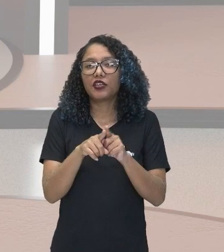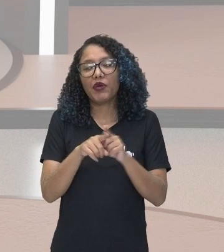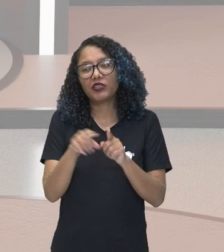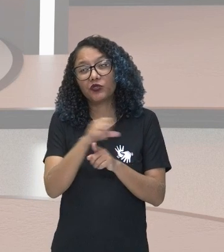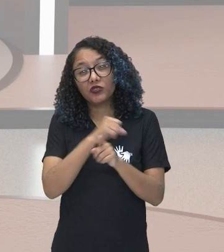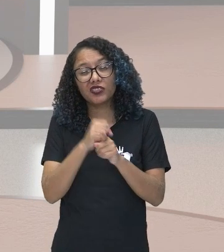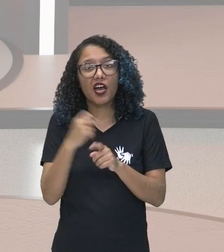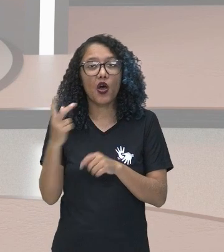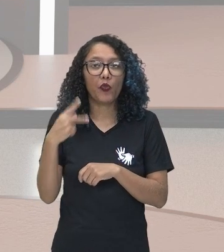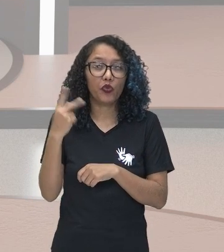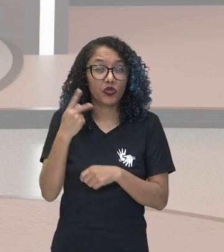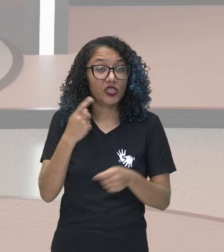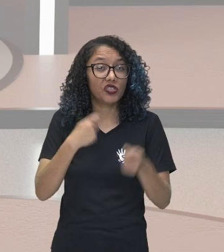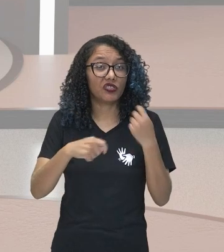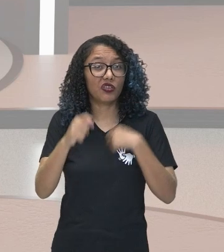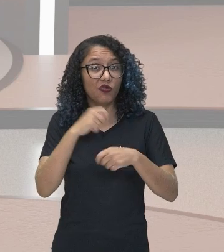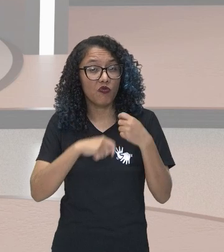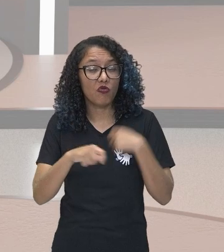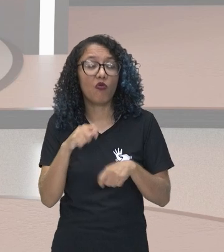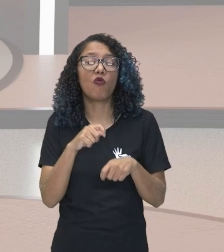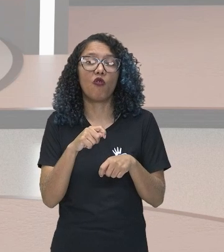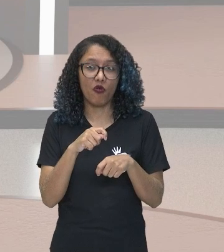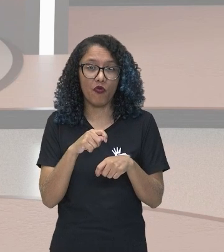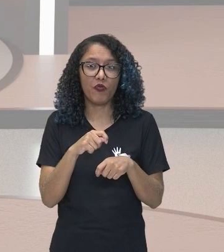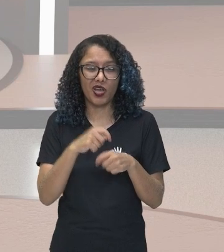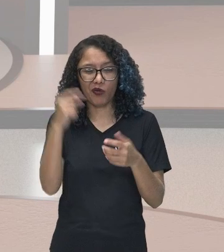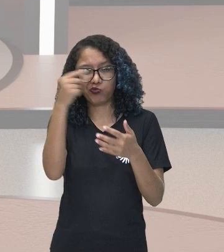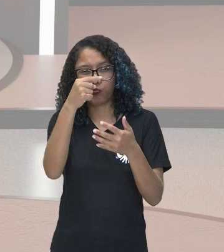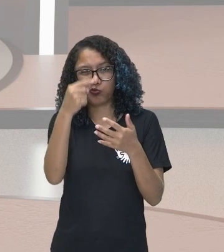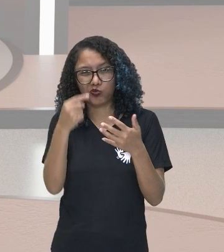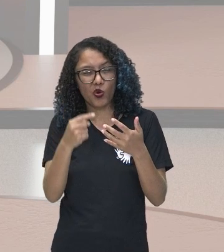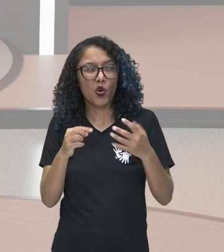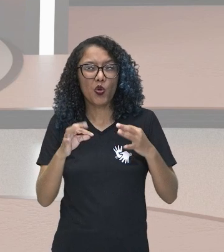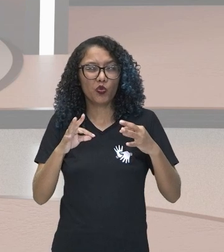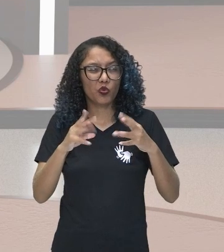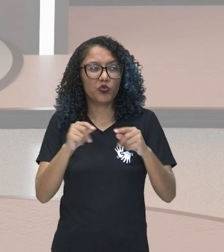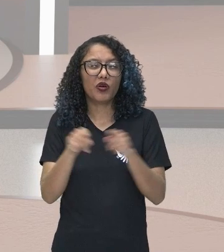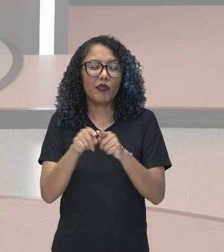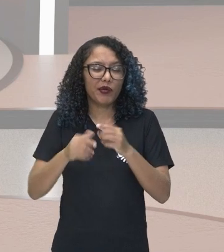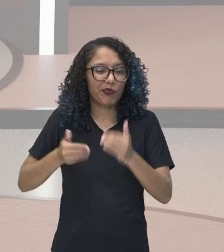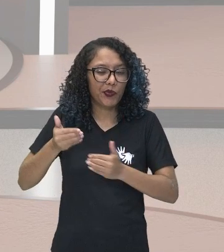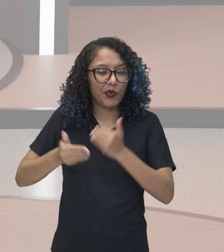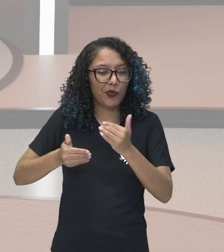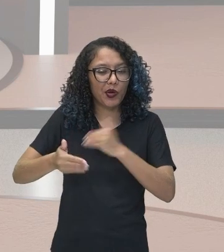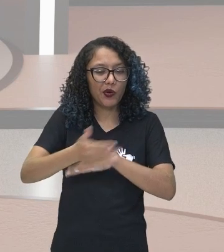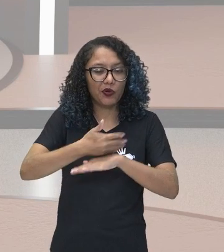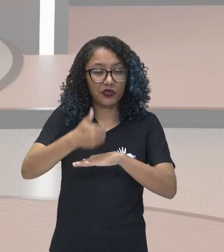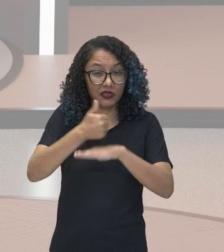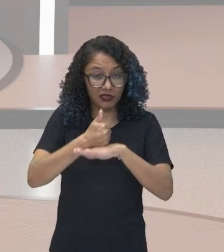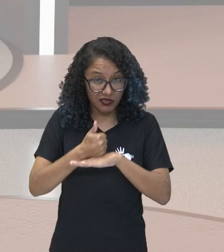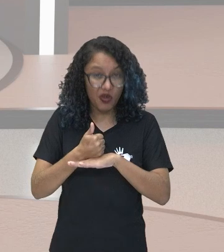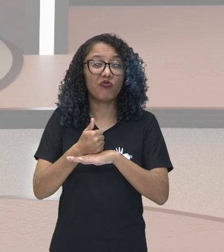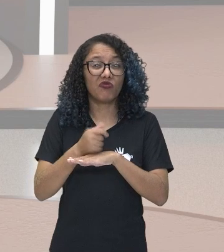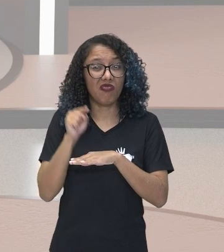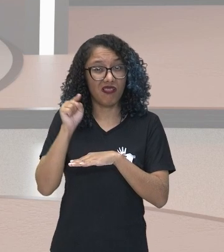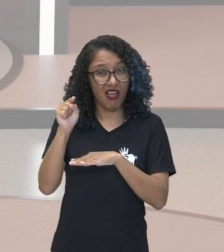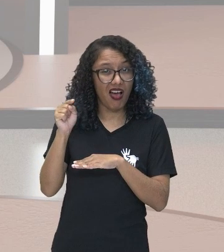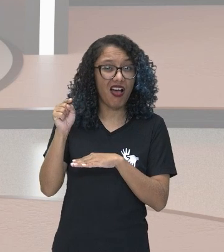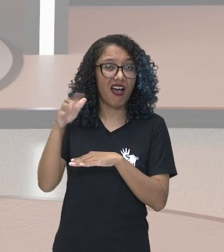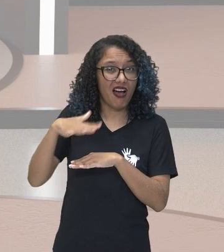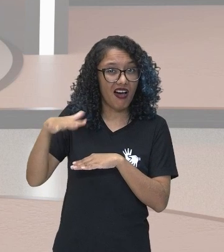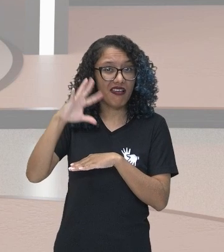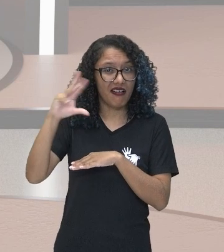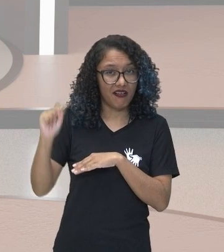políticas, econômicas, todo o processo de colonização que esse continente ele passou. Porém, com